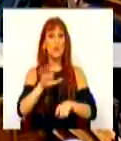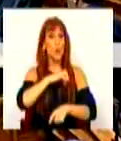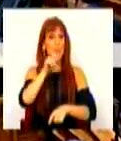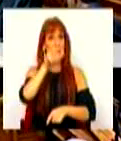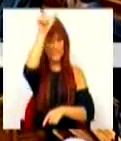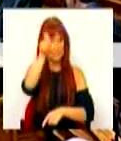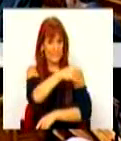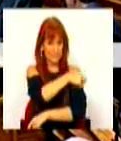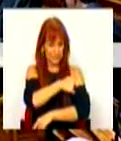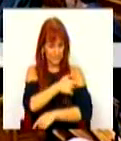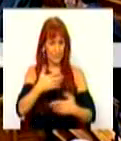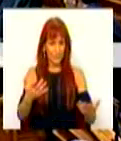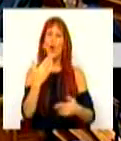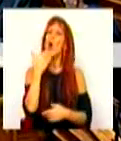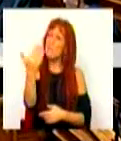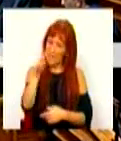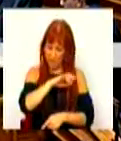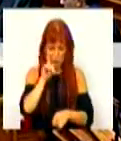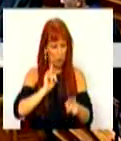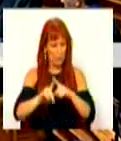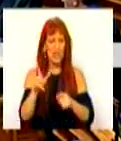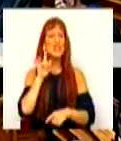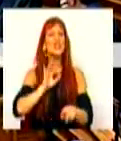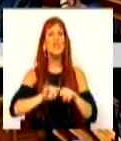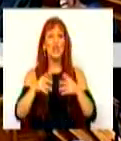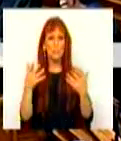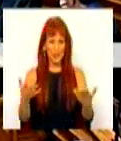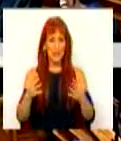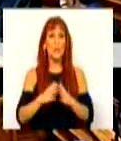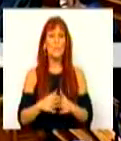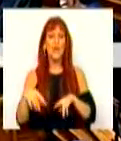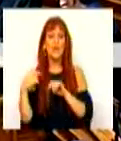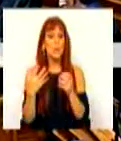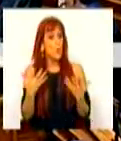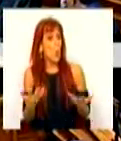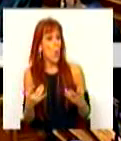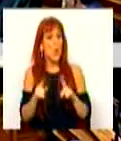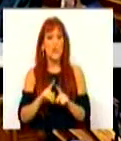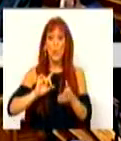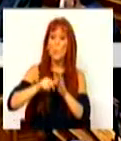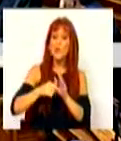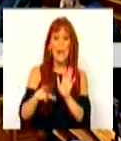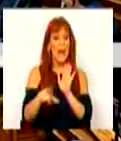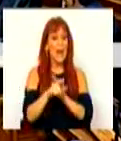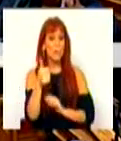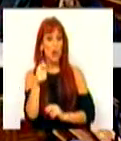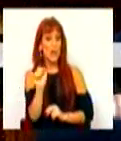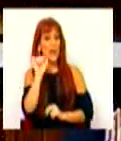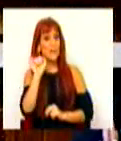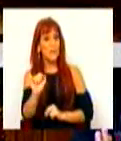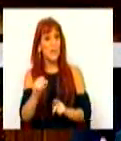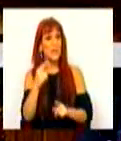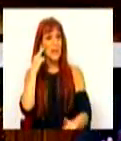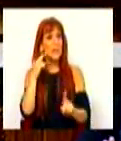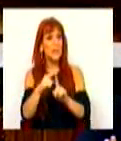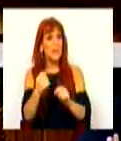Presidente. Muito obrigado, Senhoras Sra. Deputada. E senhores deputados, discutimos aqui hoje o projeto de lei do Bloco de Esquerda que